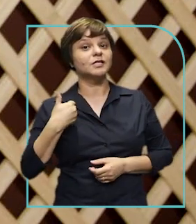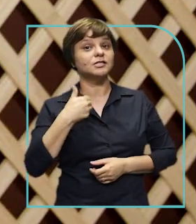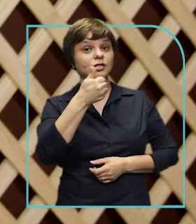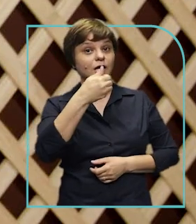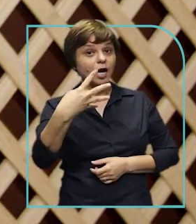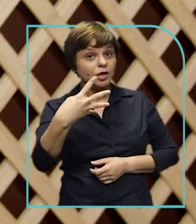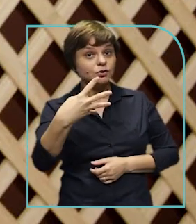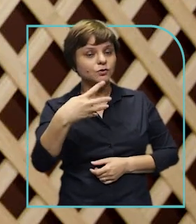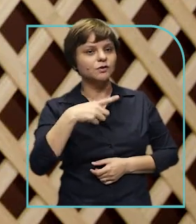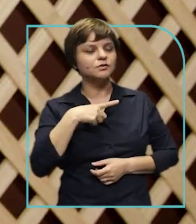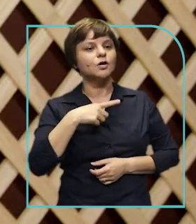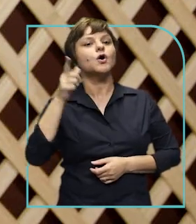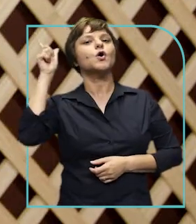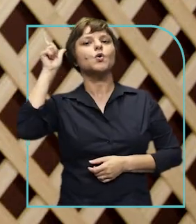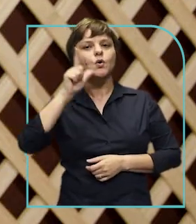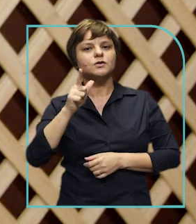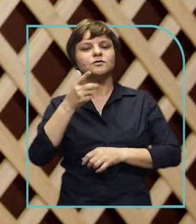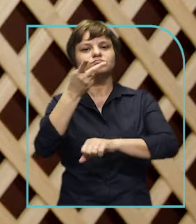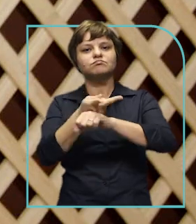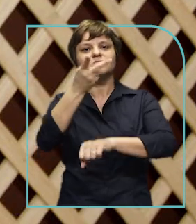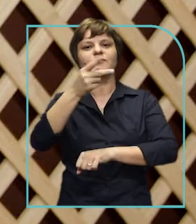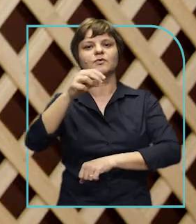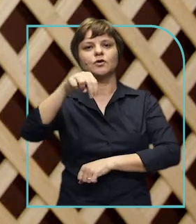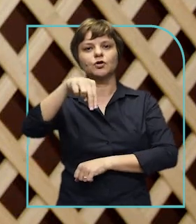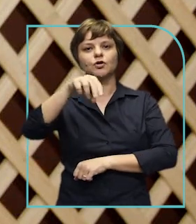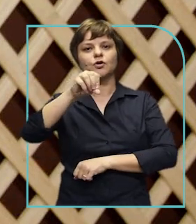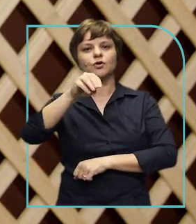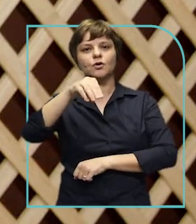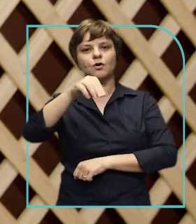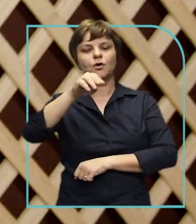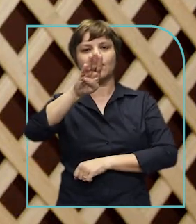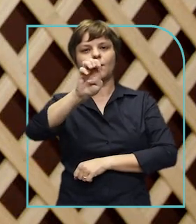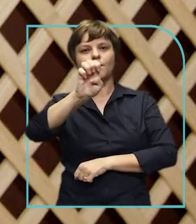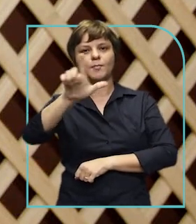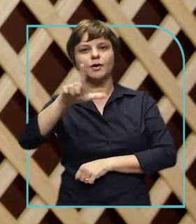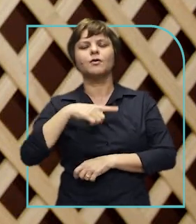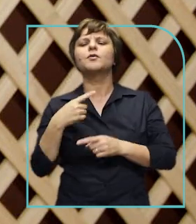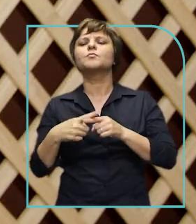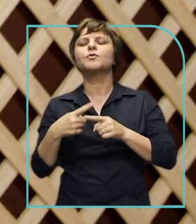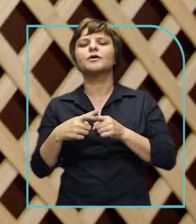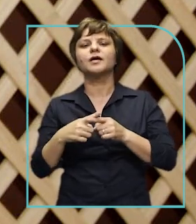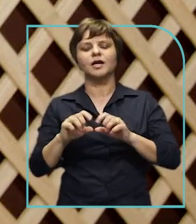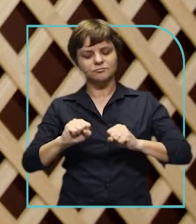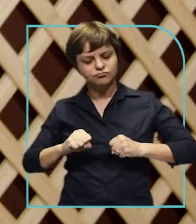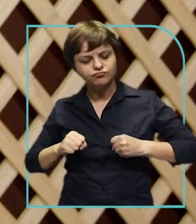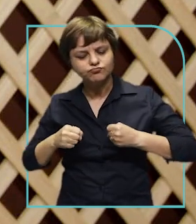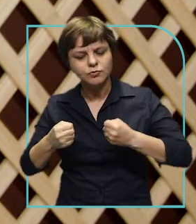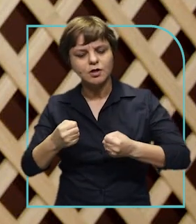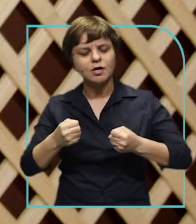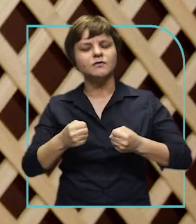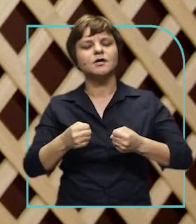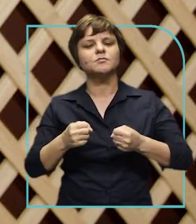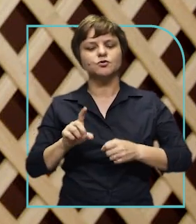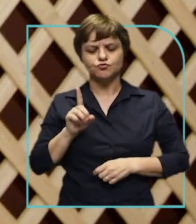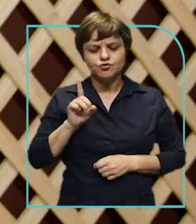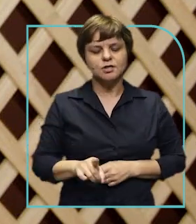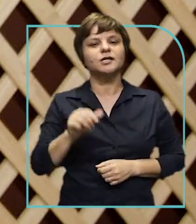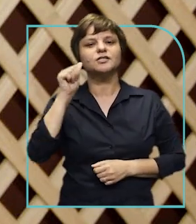conseguiu chegar ao prêmio Nobel. E por quê? Porque ela lutava pelo direito das